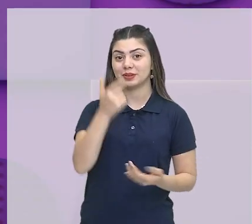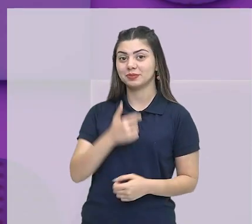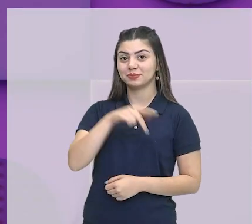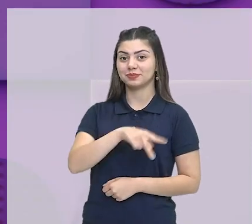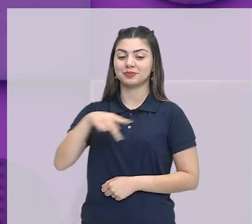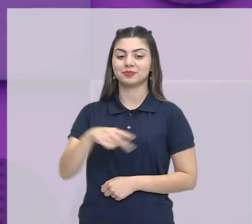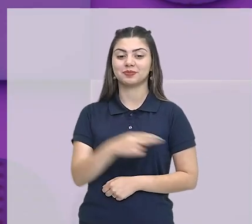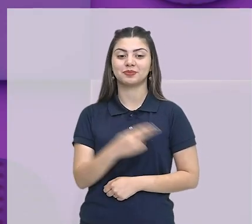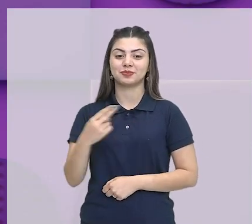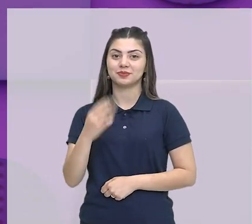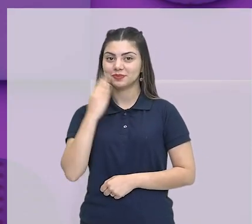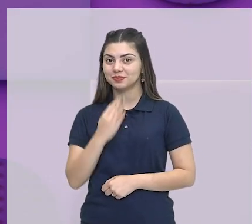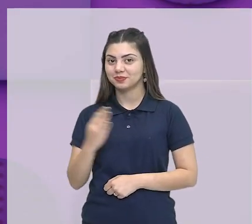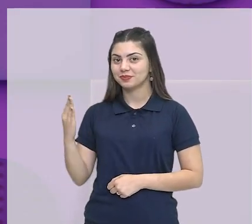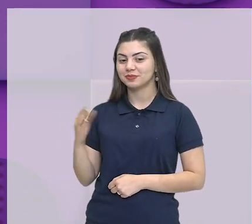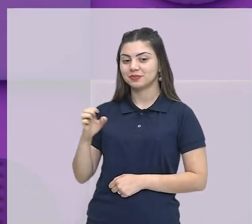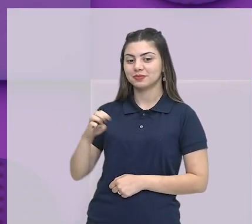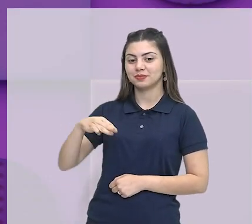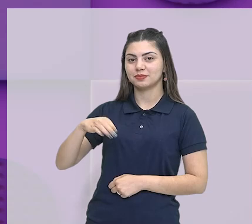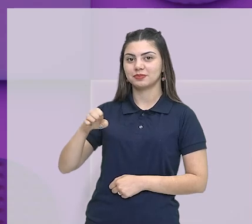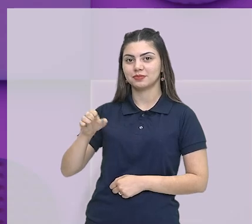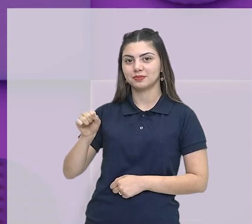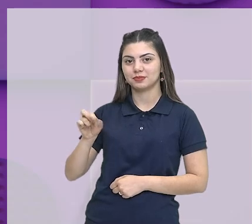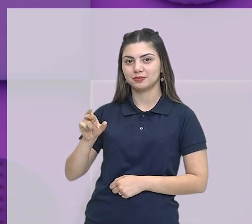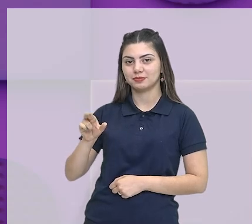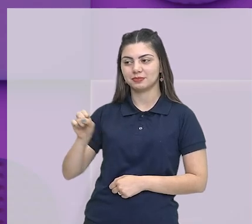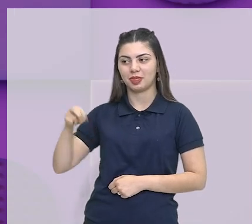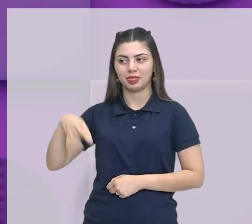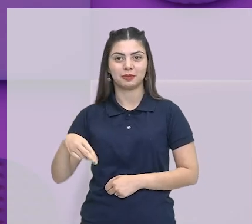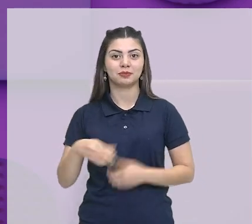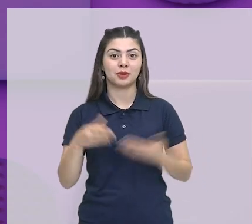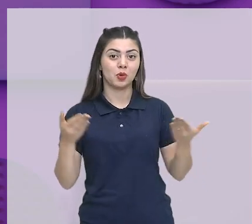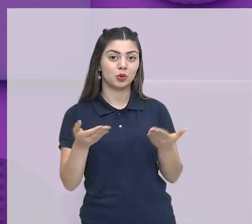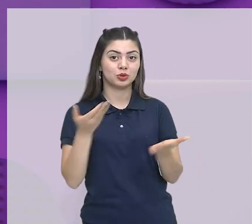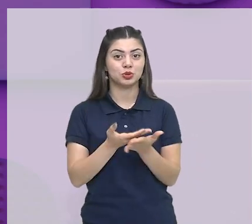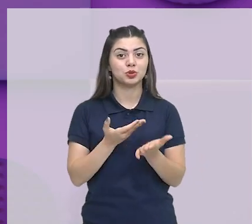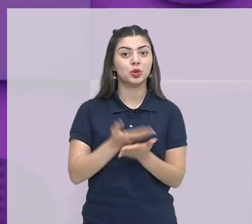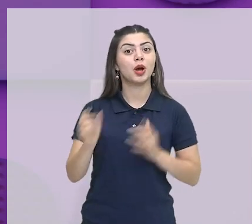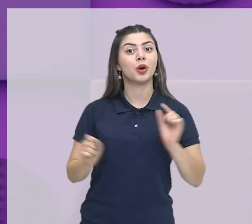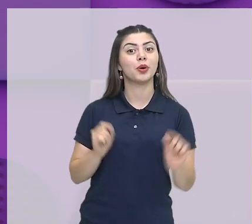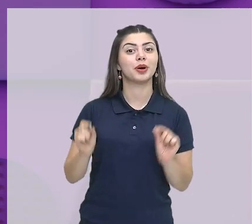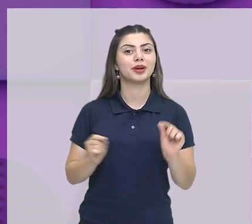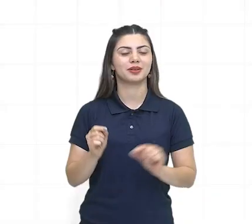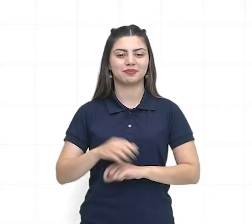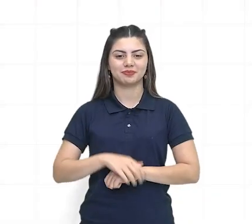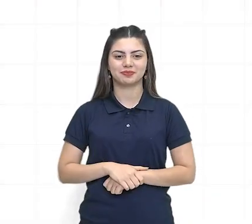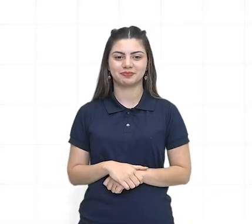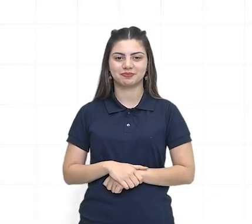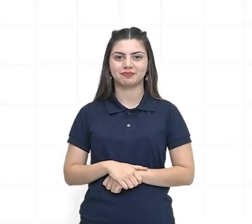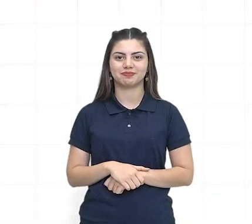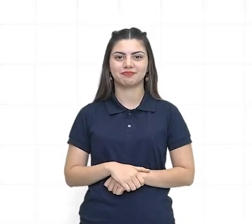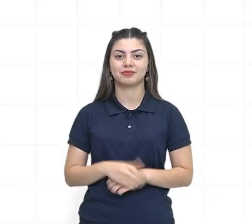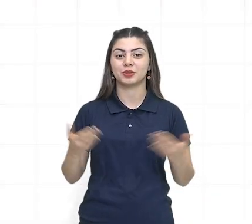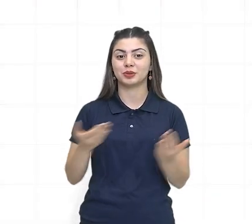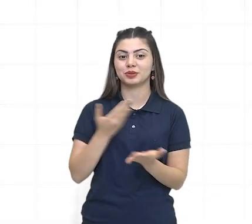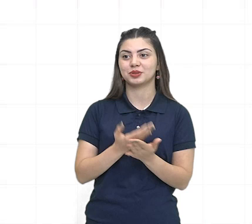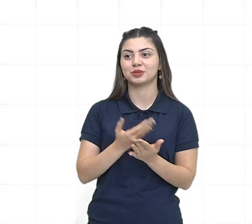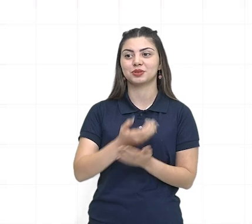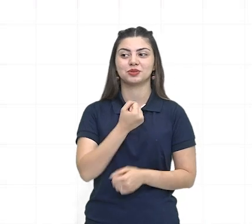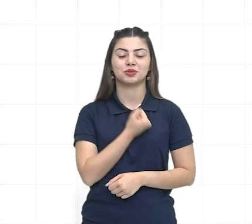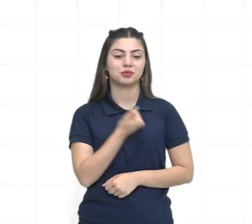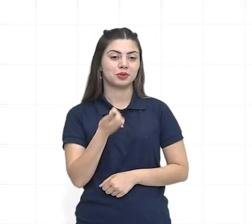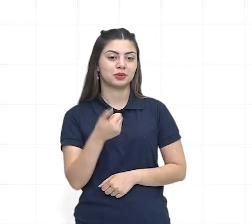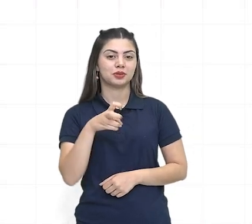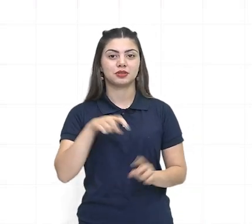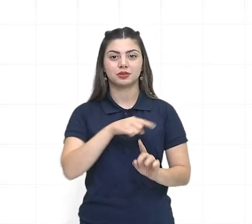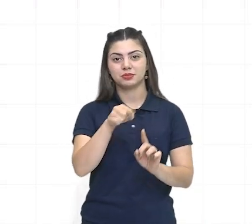com vocês, quem vos fala é o professor Emerson Marão e vamos ver o que nos aguarda para a aula de hoje. A aula de número 15 traz